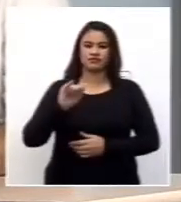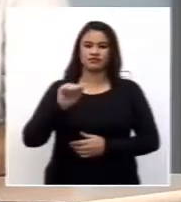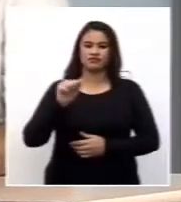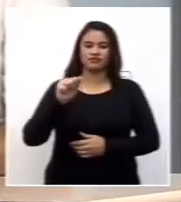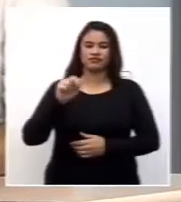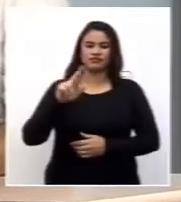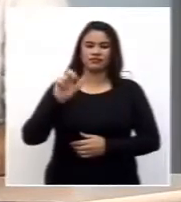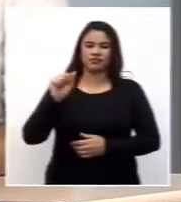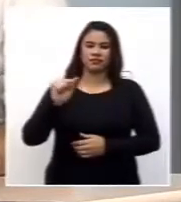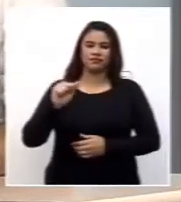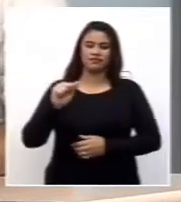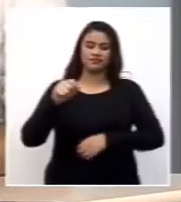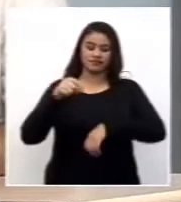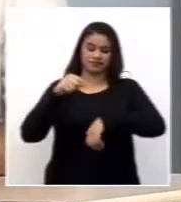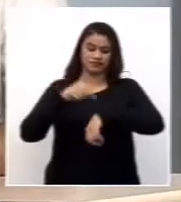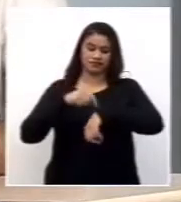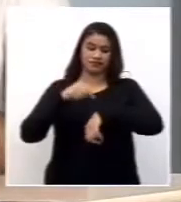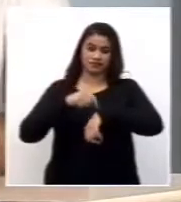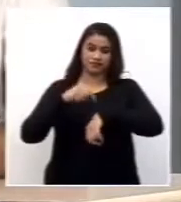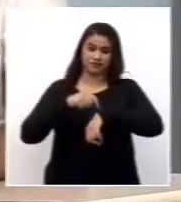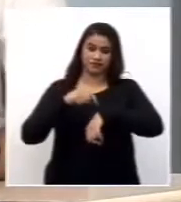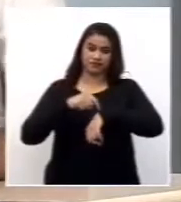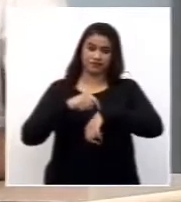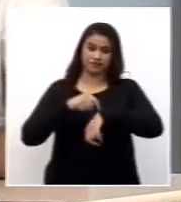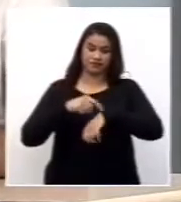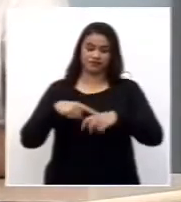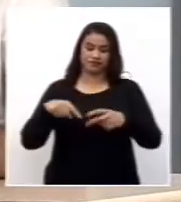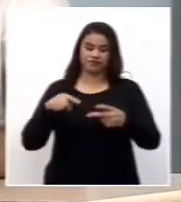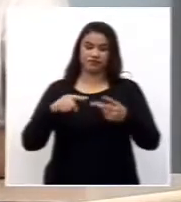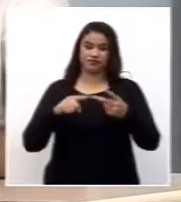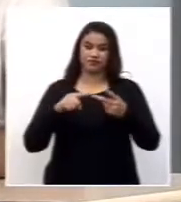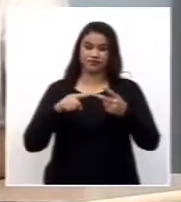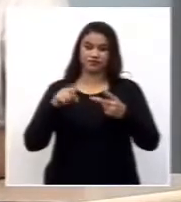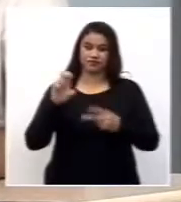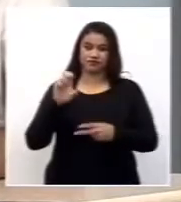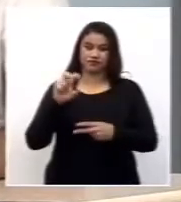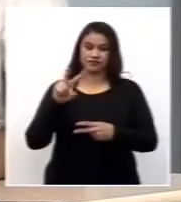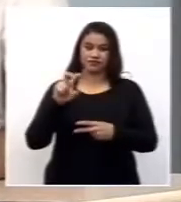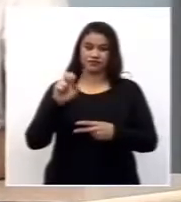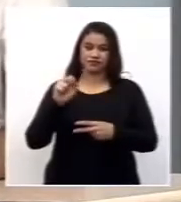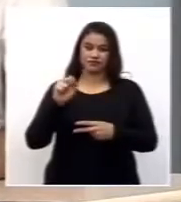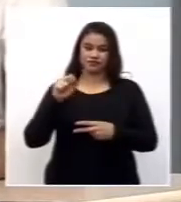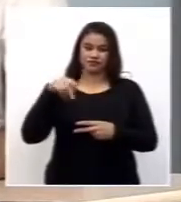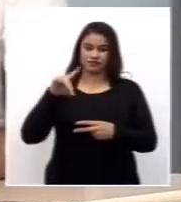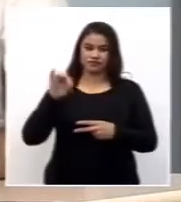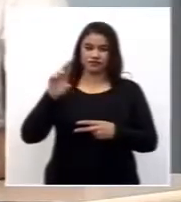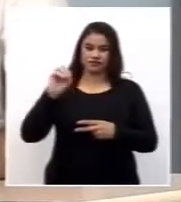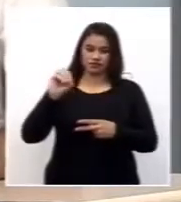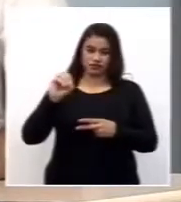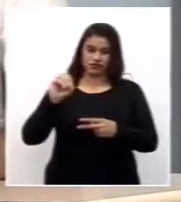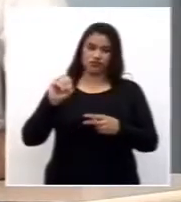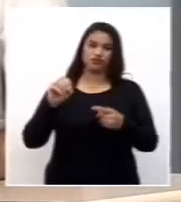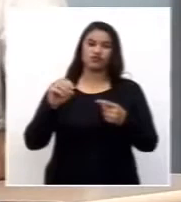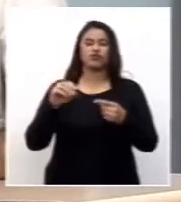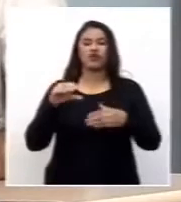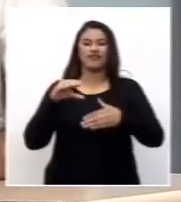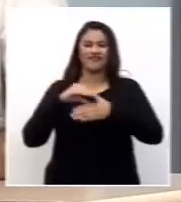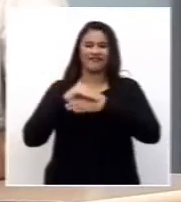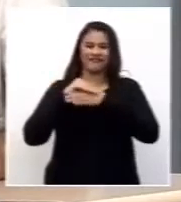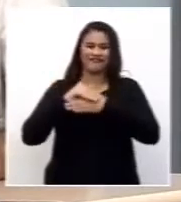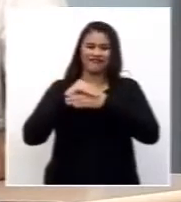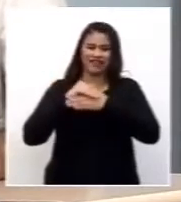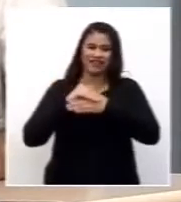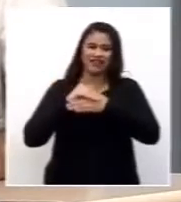aponta tempo, o professor Evandro, a dimensão física e dimensão funcional.